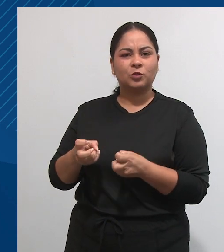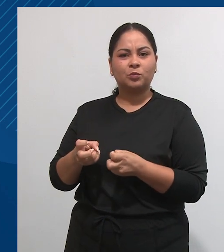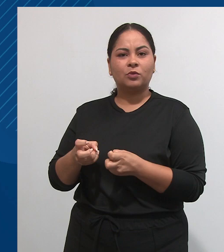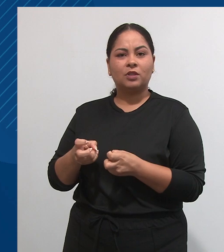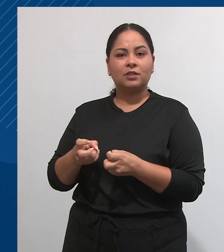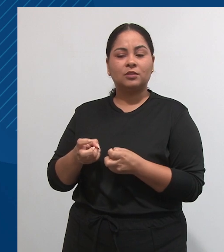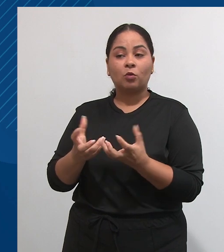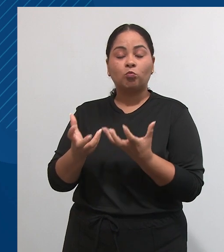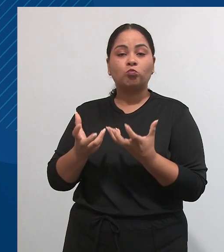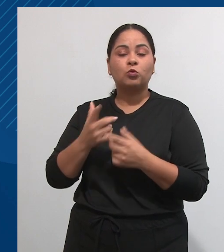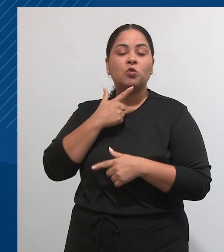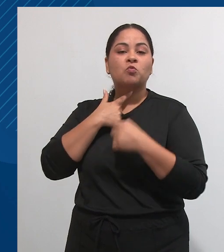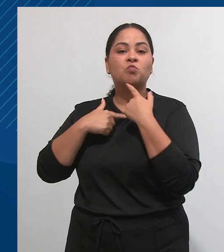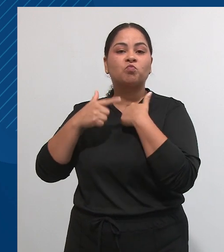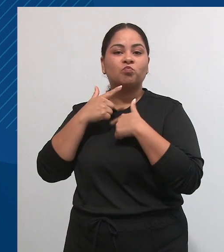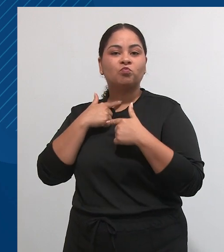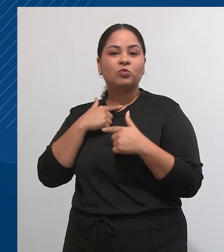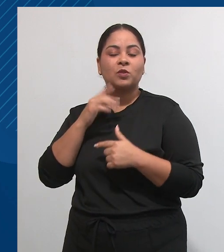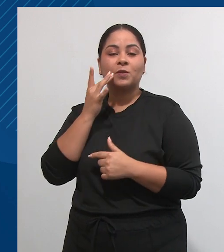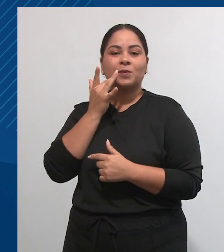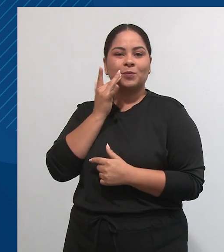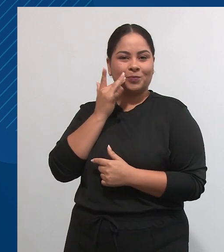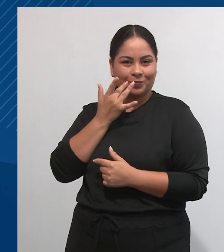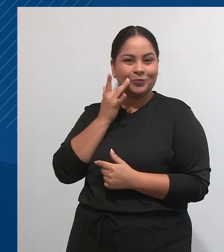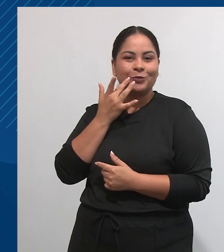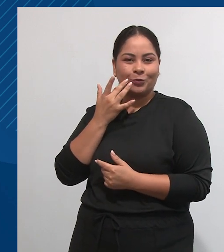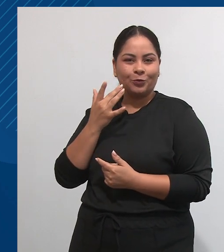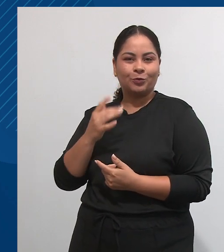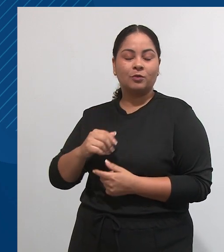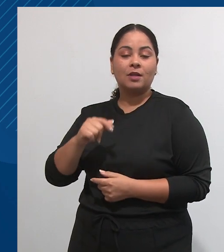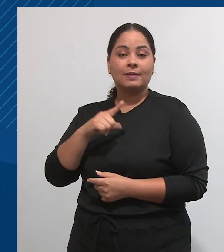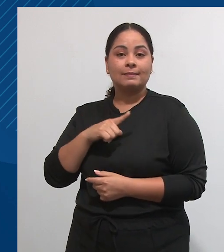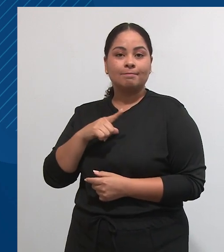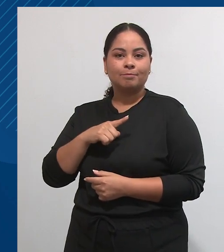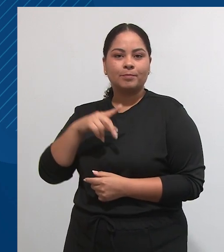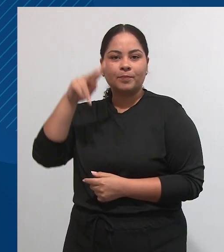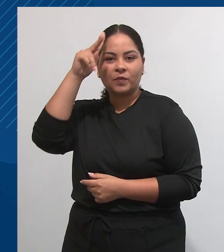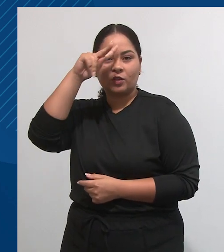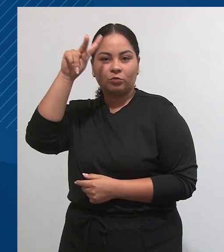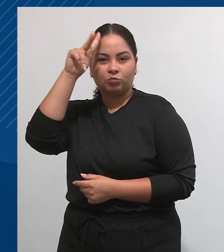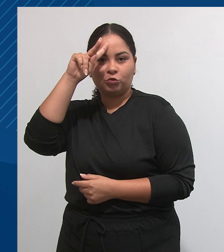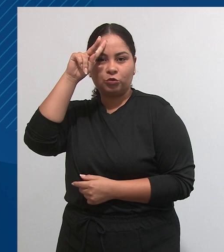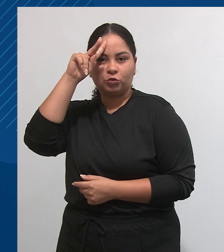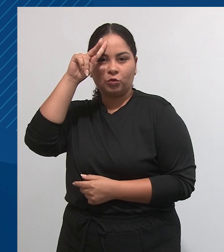do Rio Madeira. E aí, aonde entra a história do povo Mura.